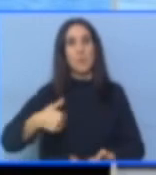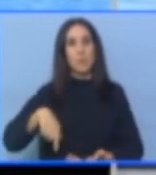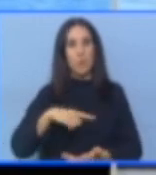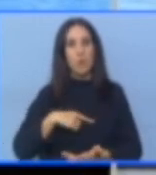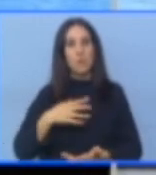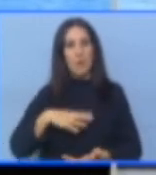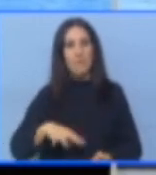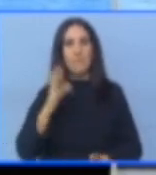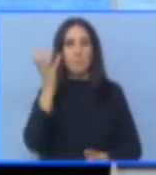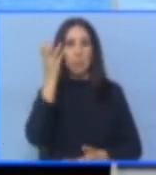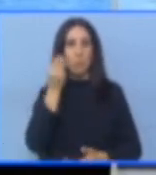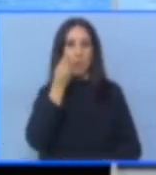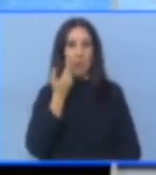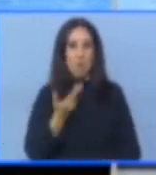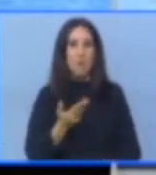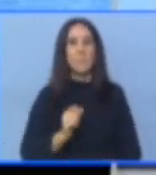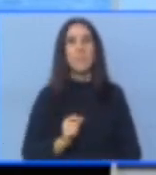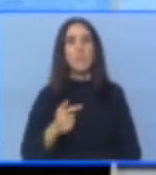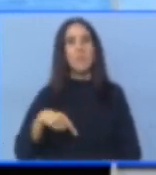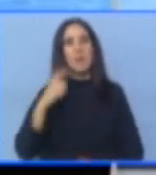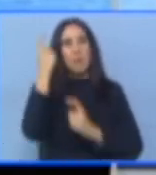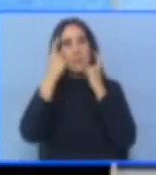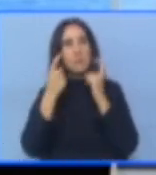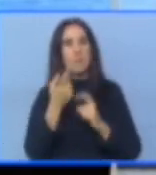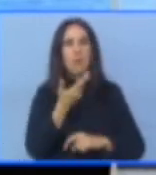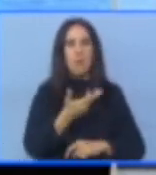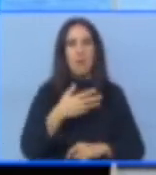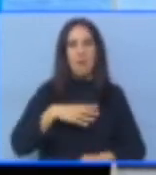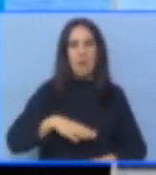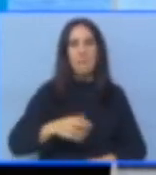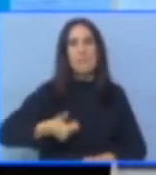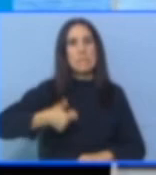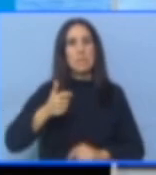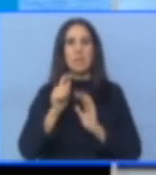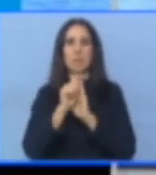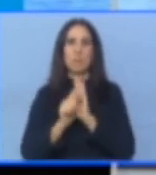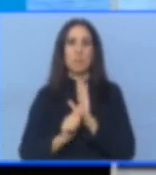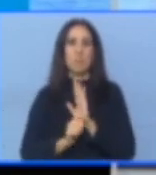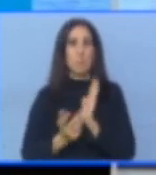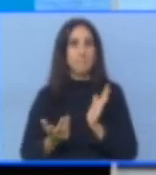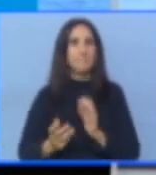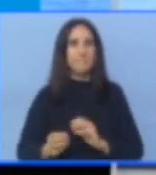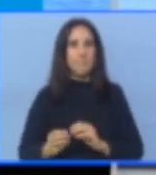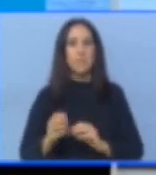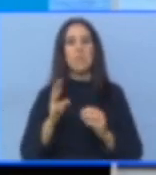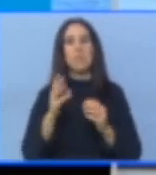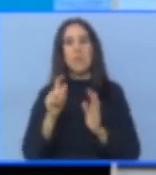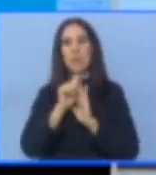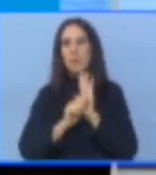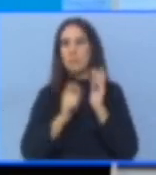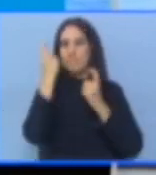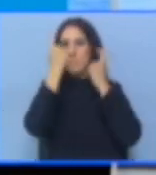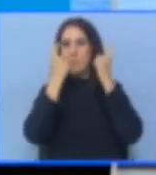também agentes culturais, agentes de reflexão e, fundamentalmente, agentes éticos. A reflexão da